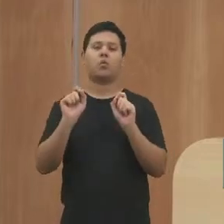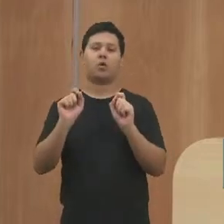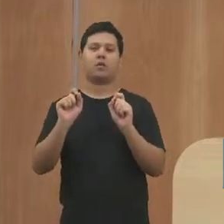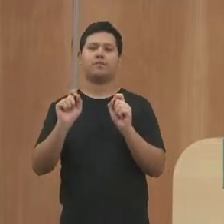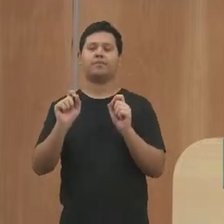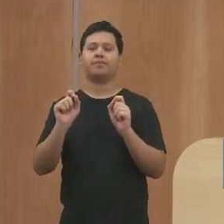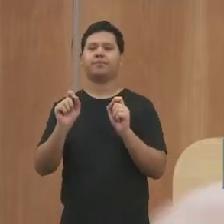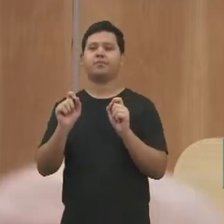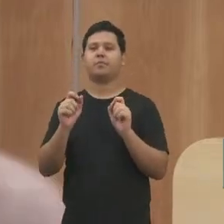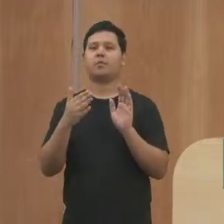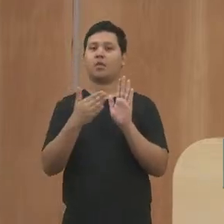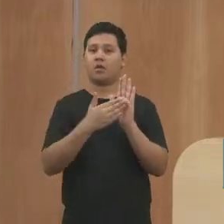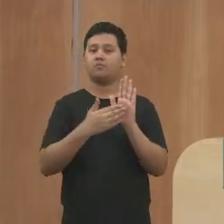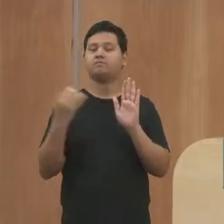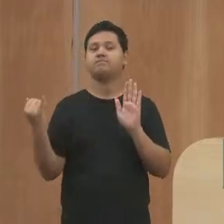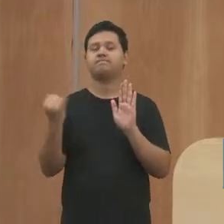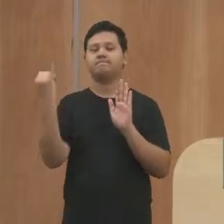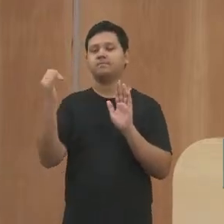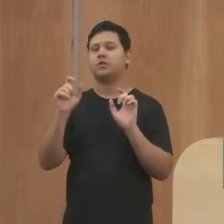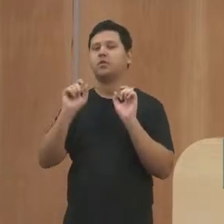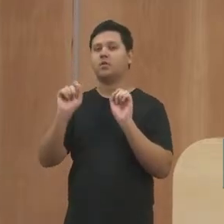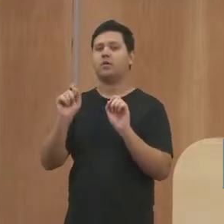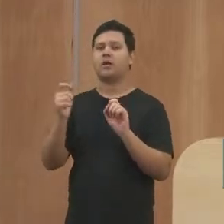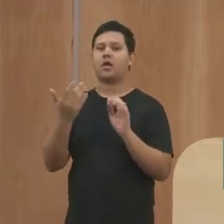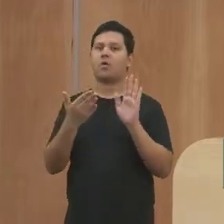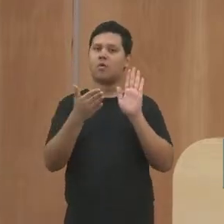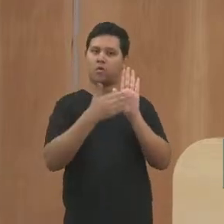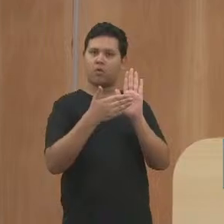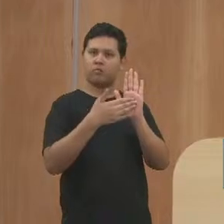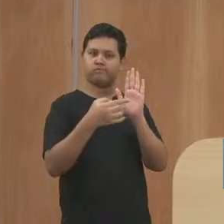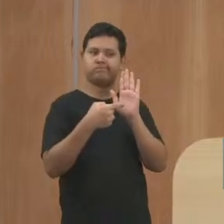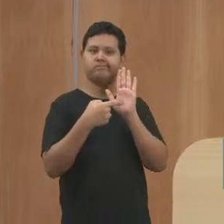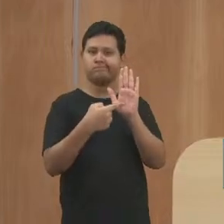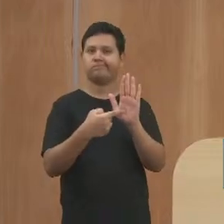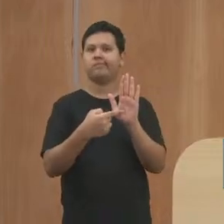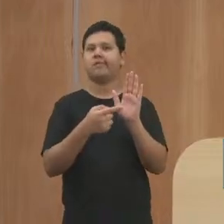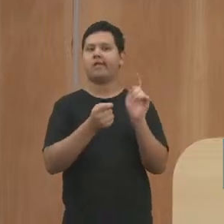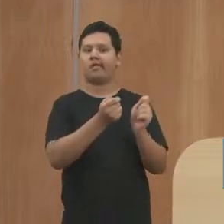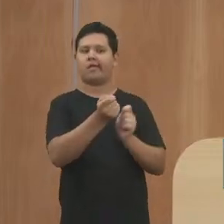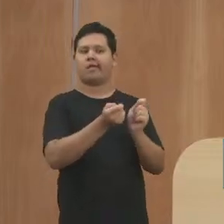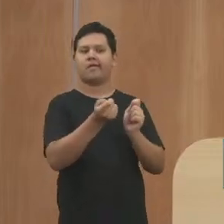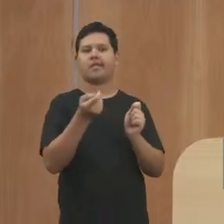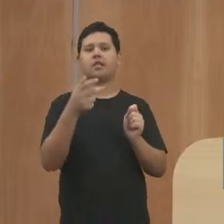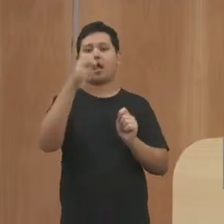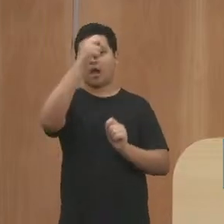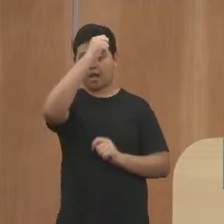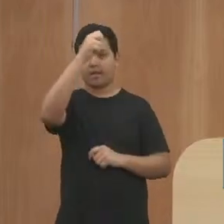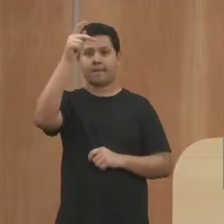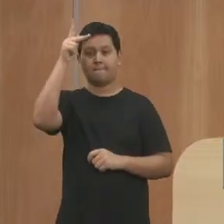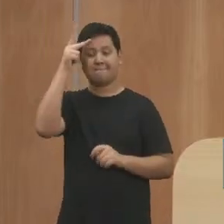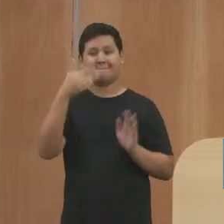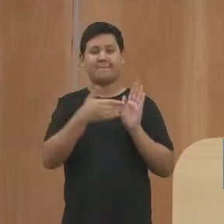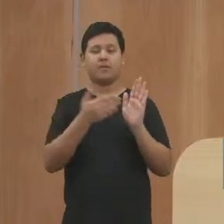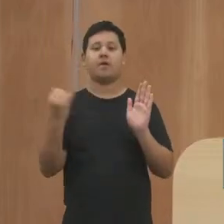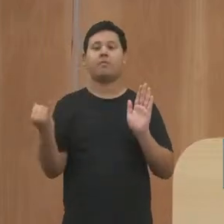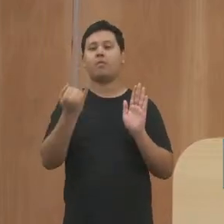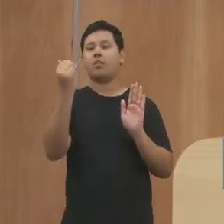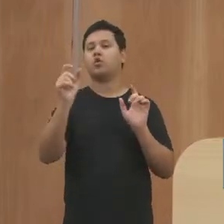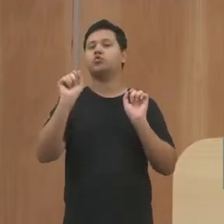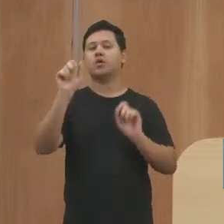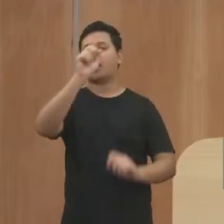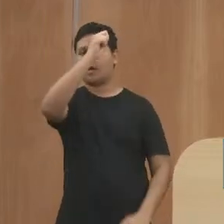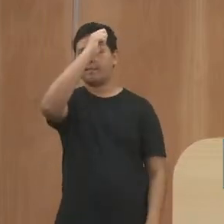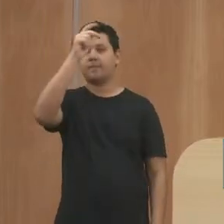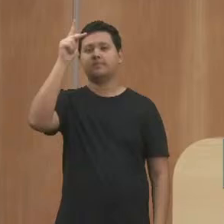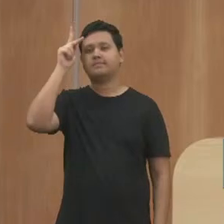um caráter de extrema importância, que é a prestação de contas da Prefeitura. É o momento em que a Prefeitura